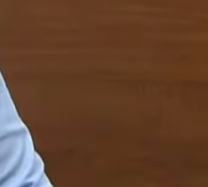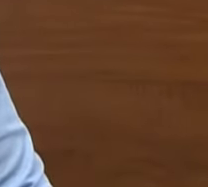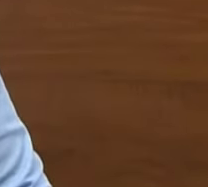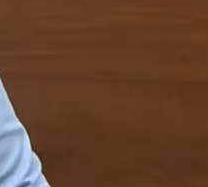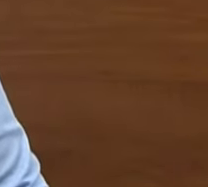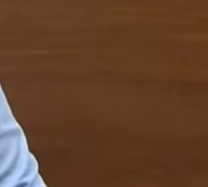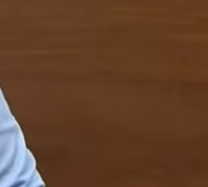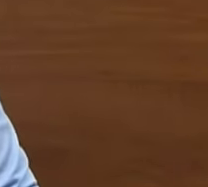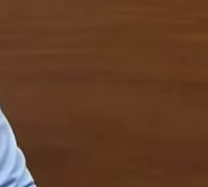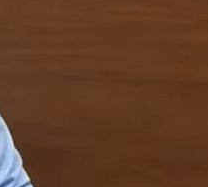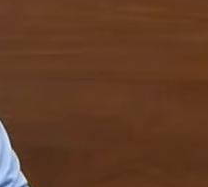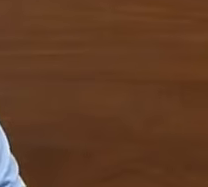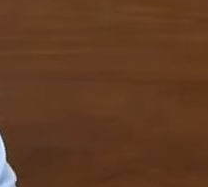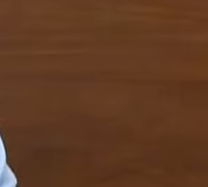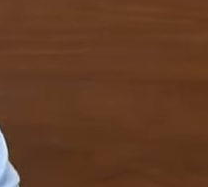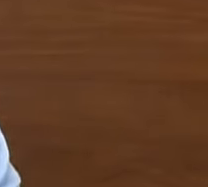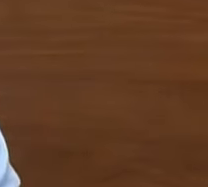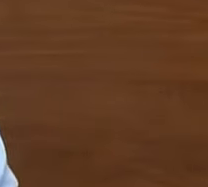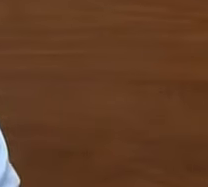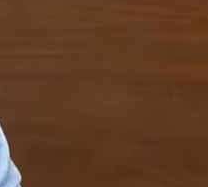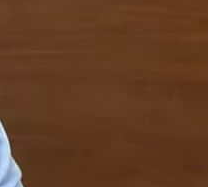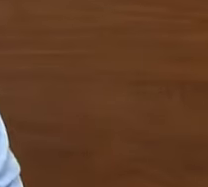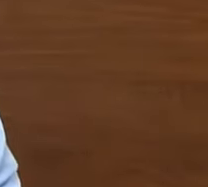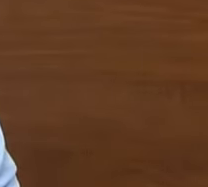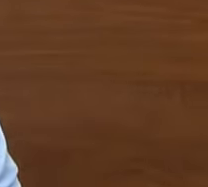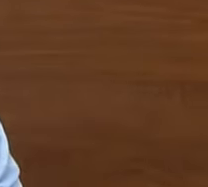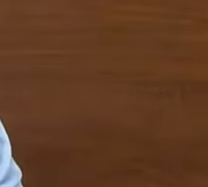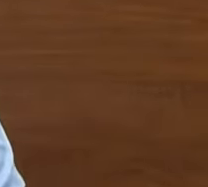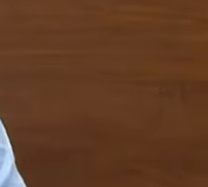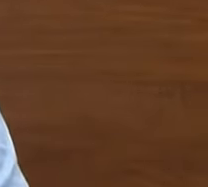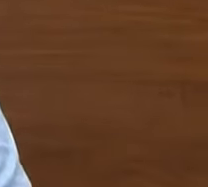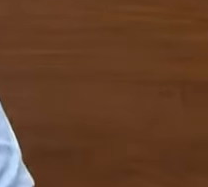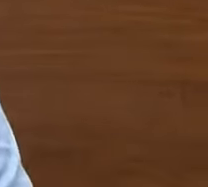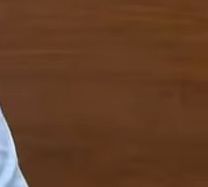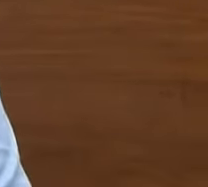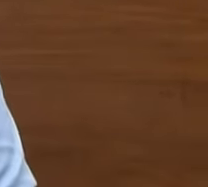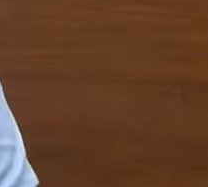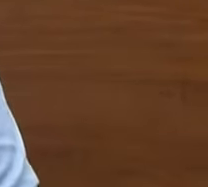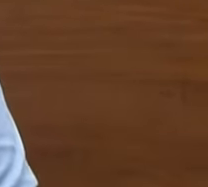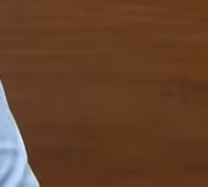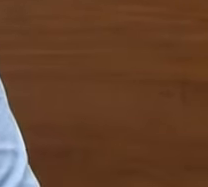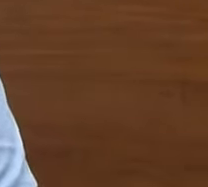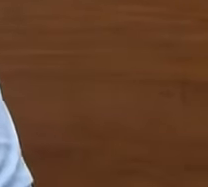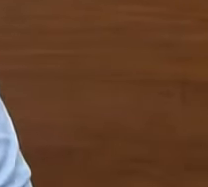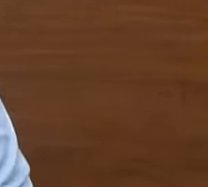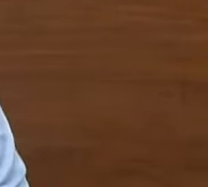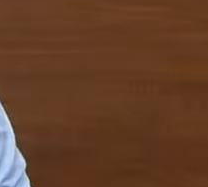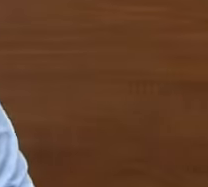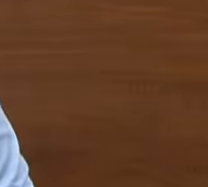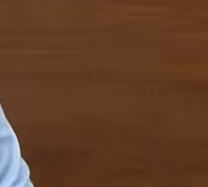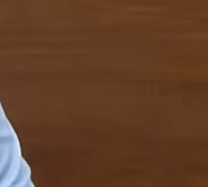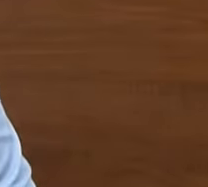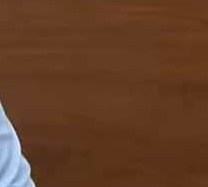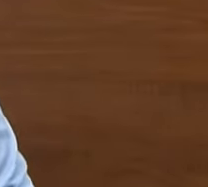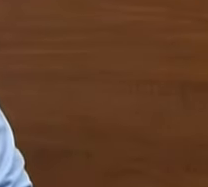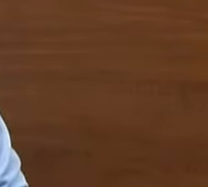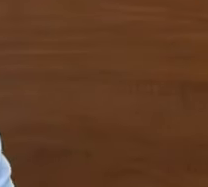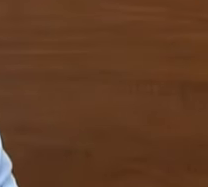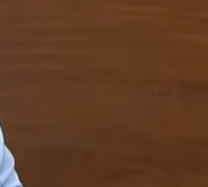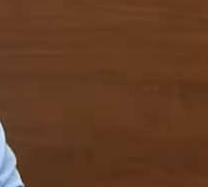Olá, você assiste a partir de agora a reunião da Comissão de Educação, Cultura, Desporto, Ciência e Tecnologia da